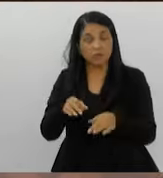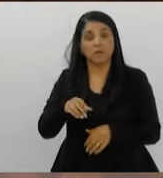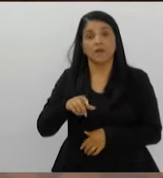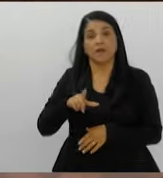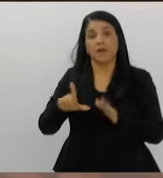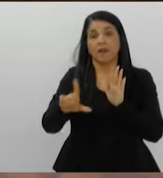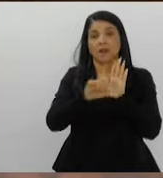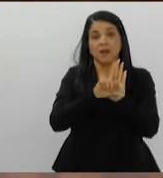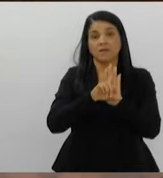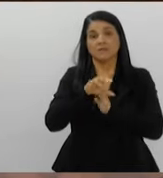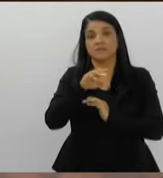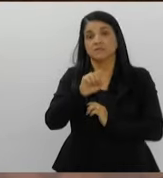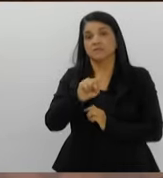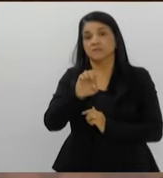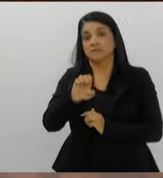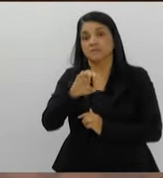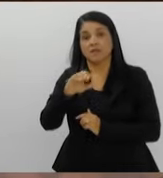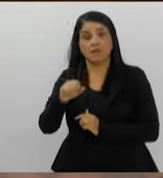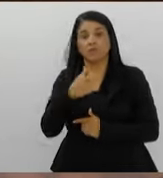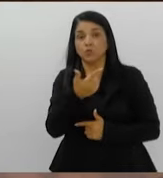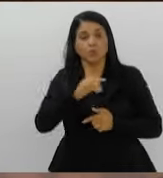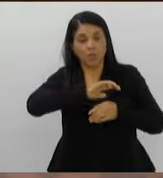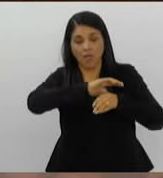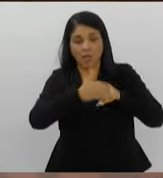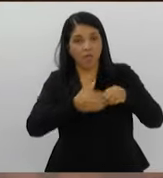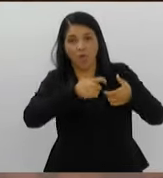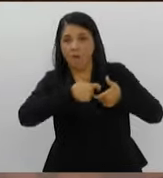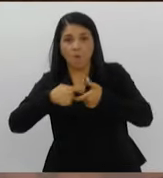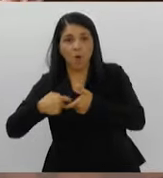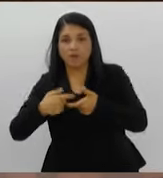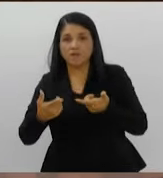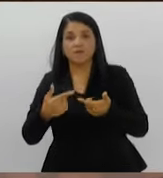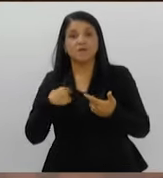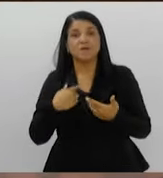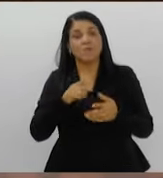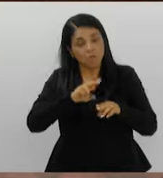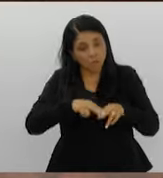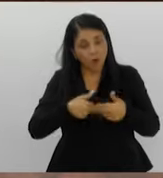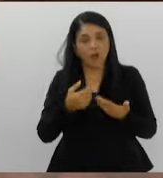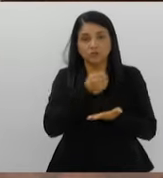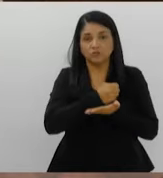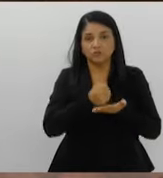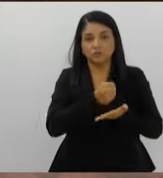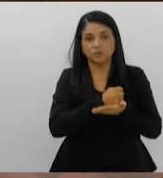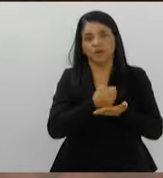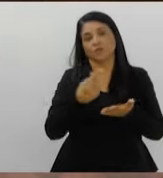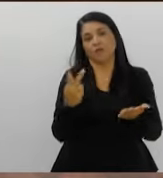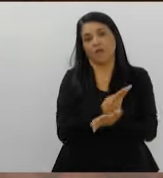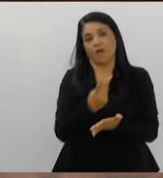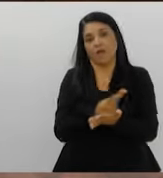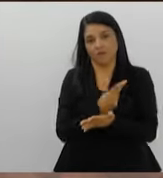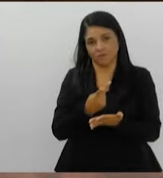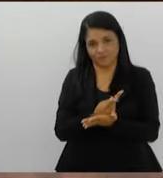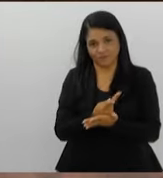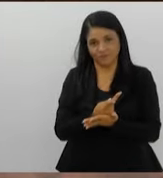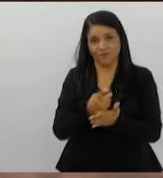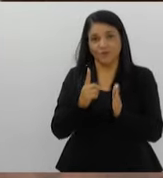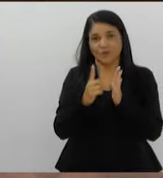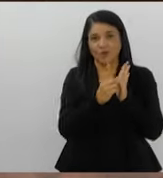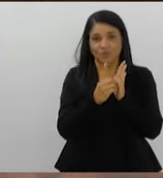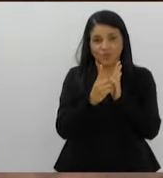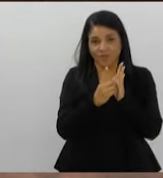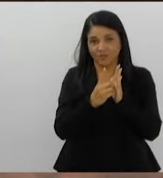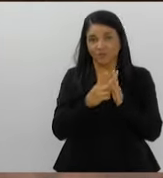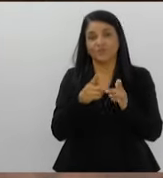e hoje a Lei Seca não tem um reboque por conta de um contrato feito de forma irregular, que o Detro usava os